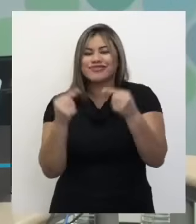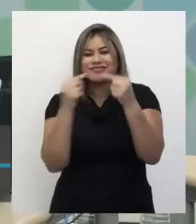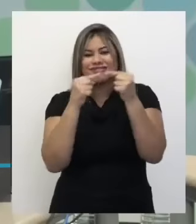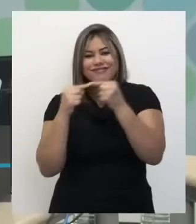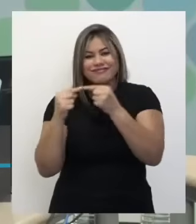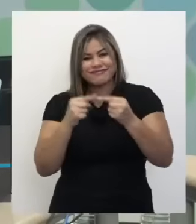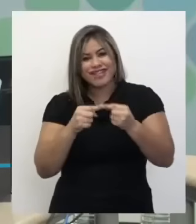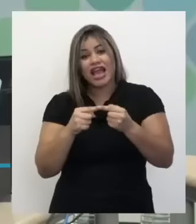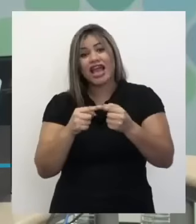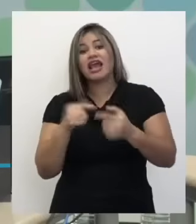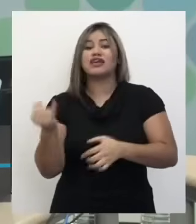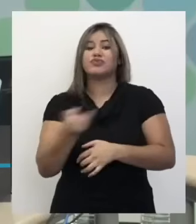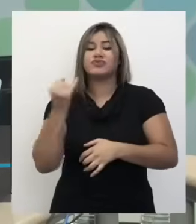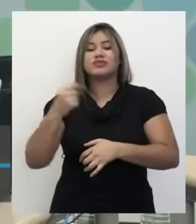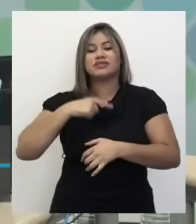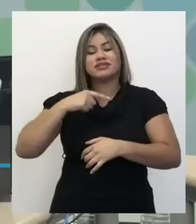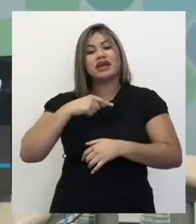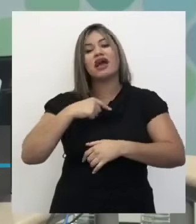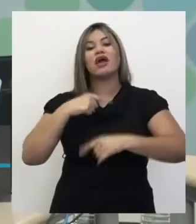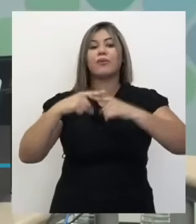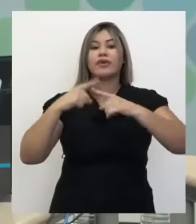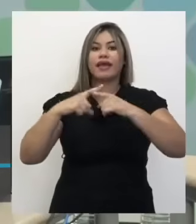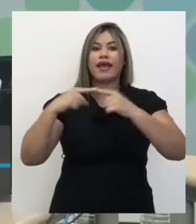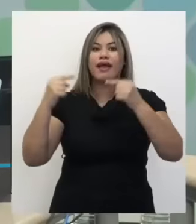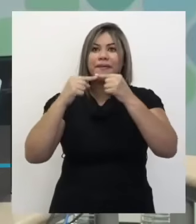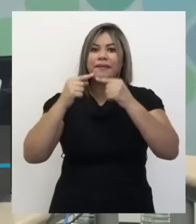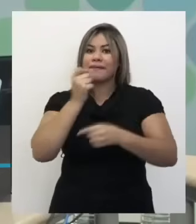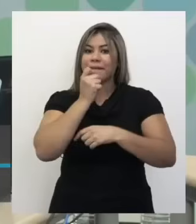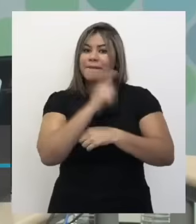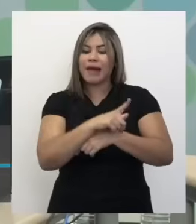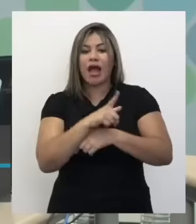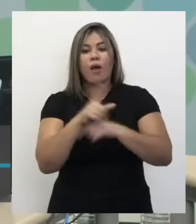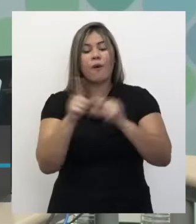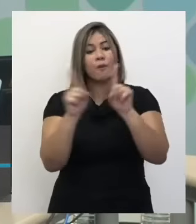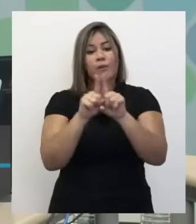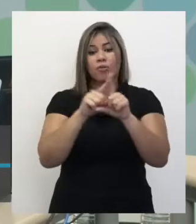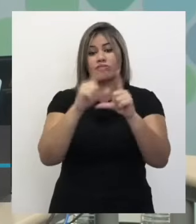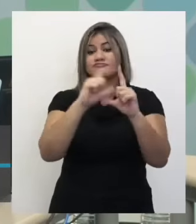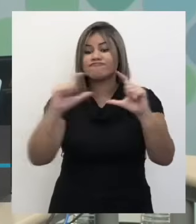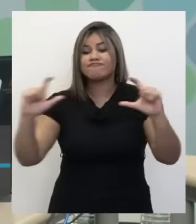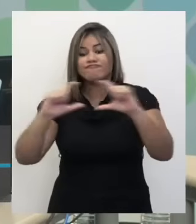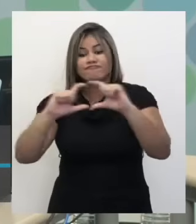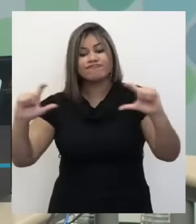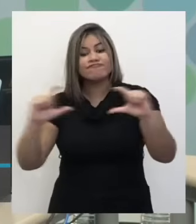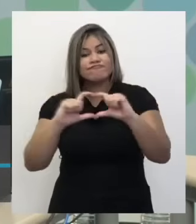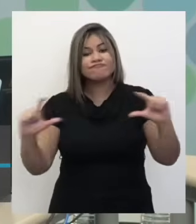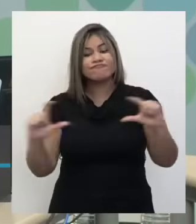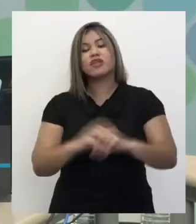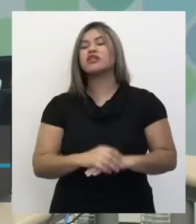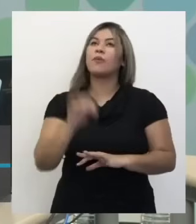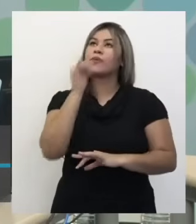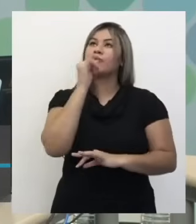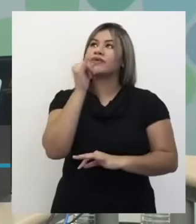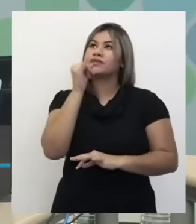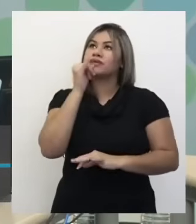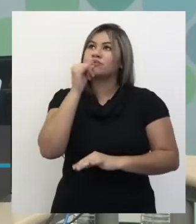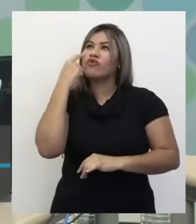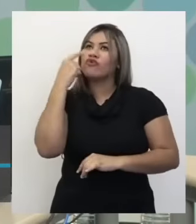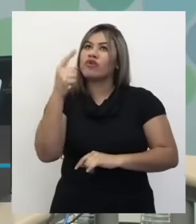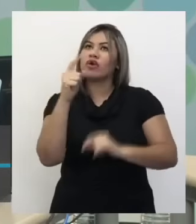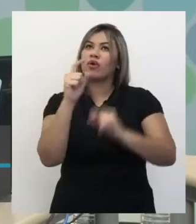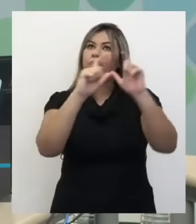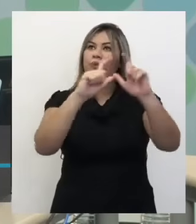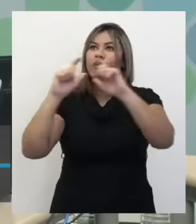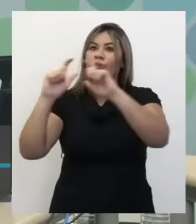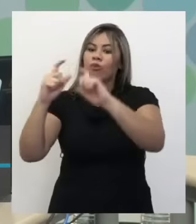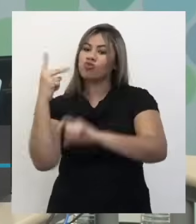a construção toda do humor está na tirinha. Então, de repente, se eu pegasse o primeiro e o segundo quadrinho e tirasse,